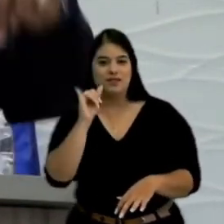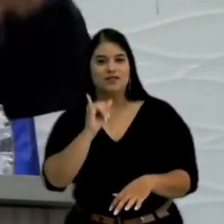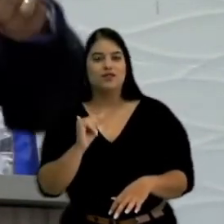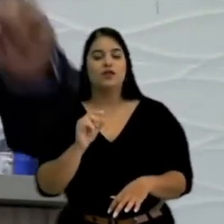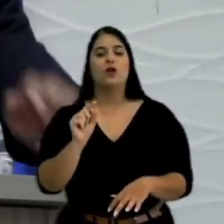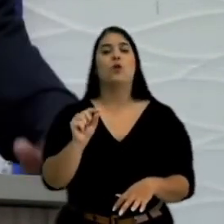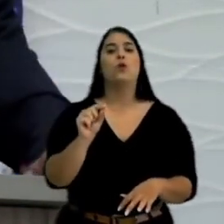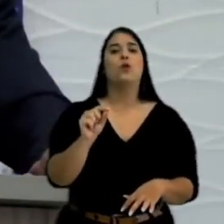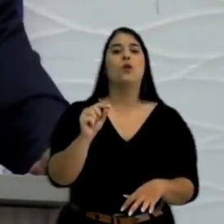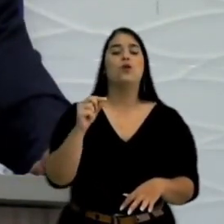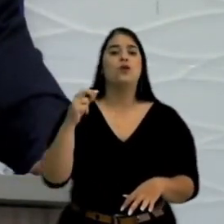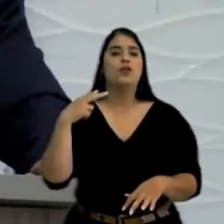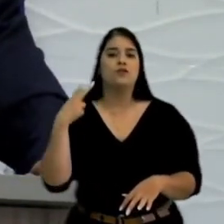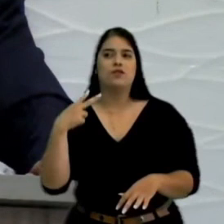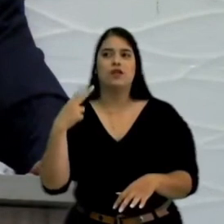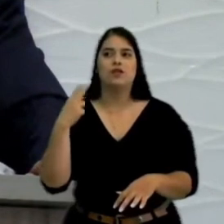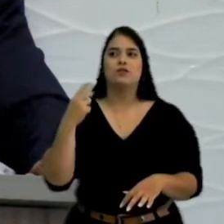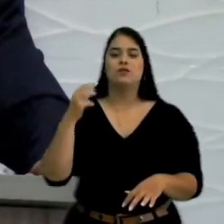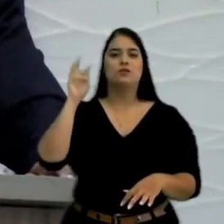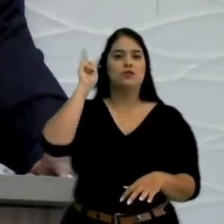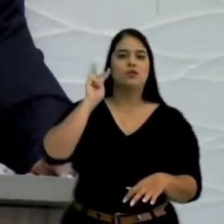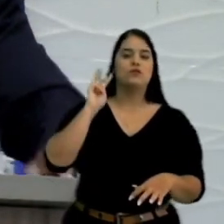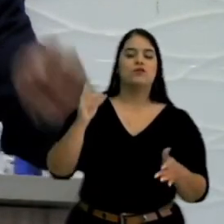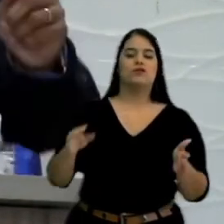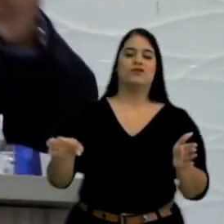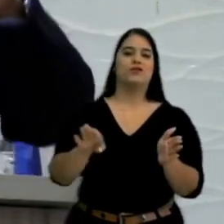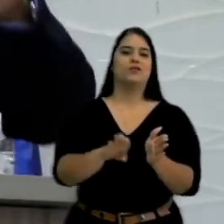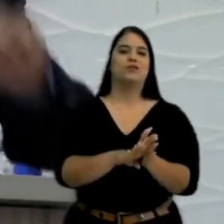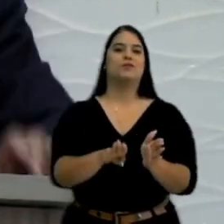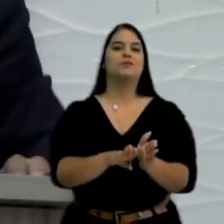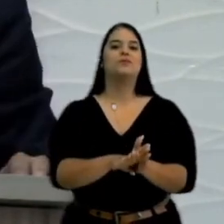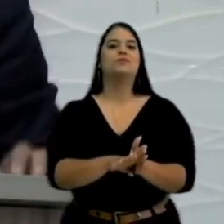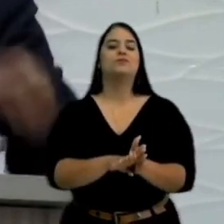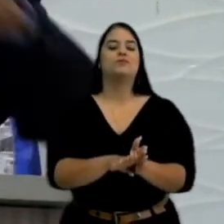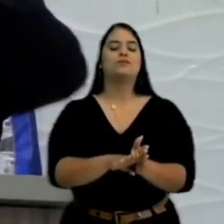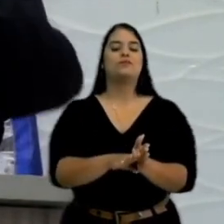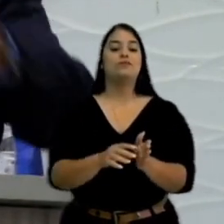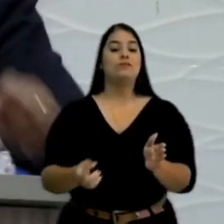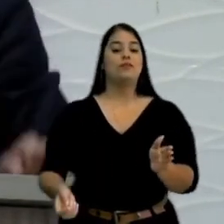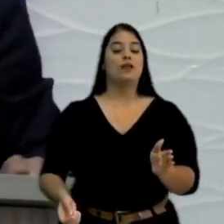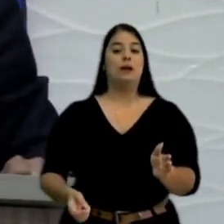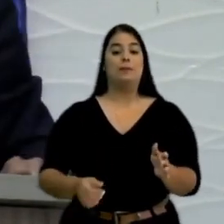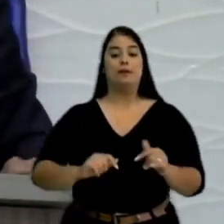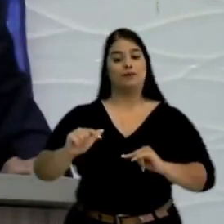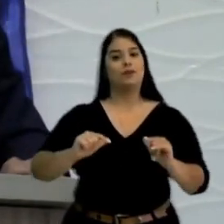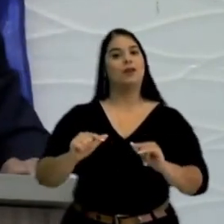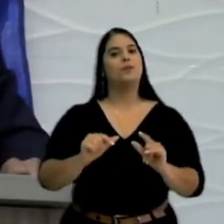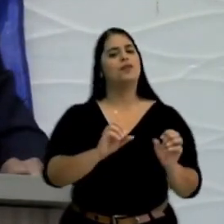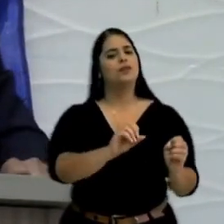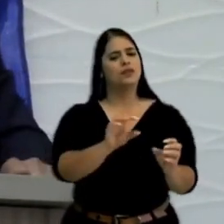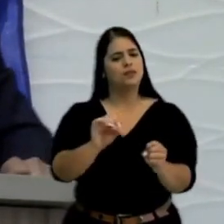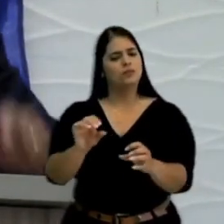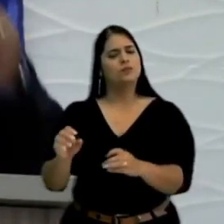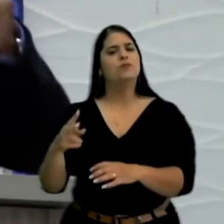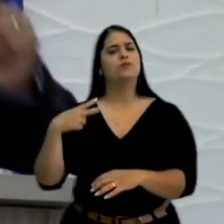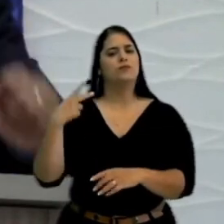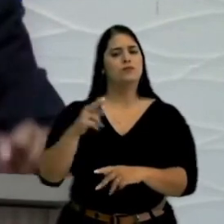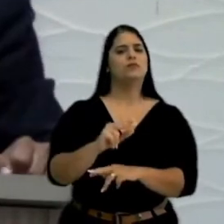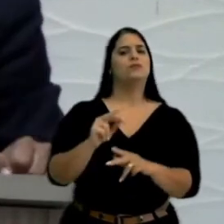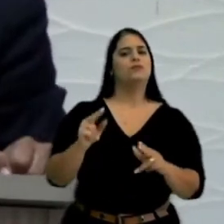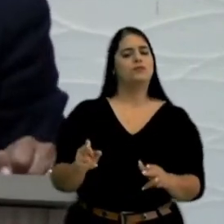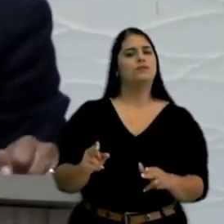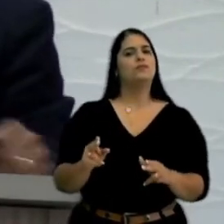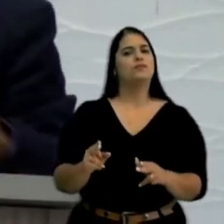vereador quando o Washington veio para essa Câmara de Vereador. E ele veio para trabalhar e ensinar os colegas vereador. É